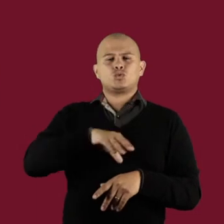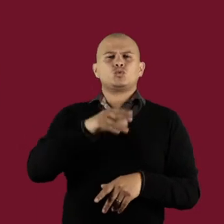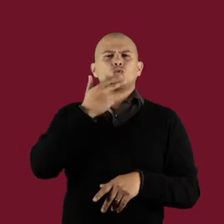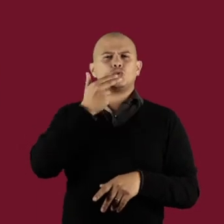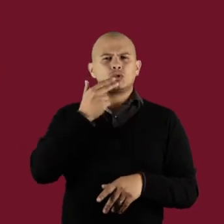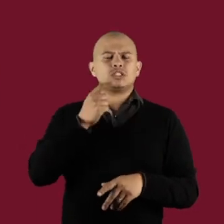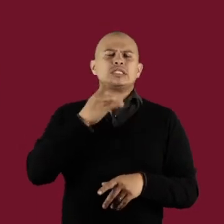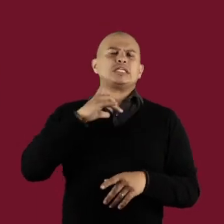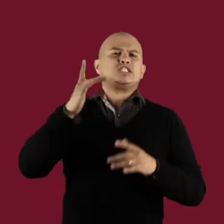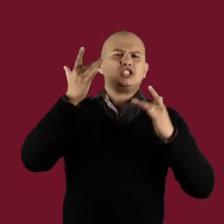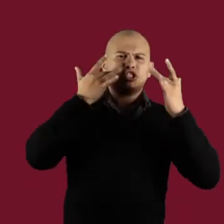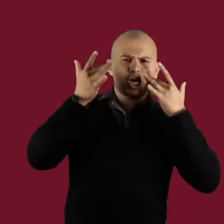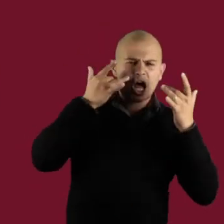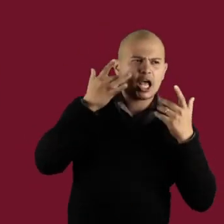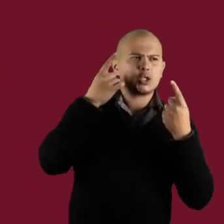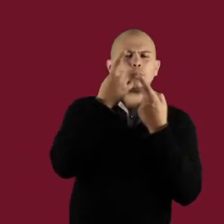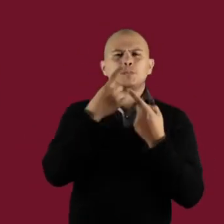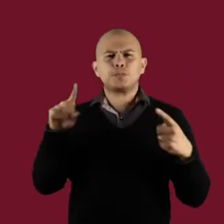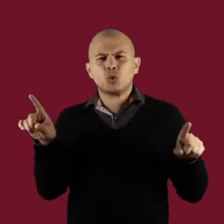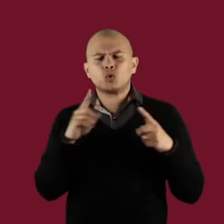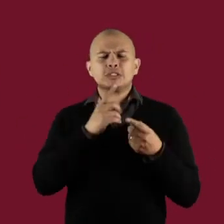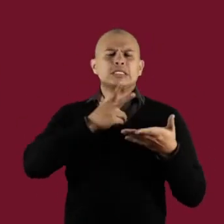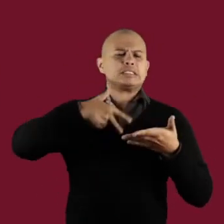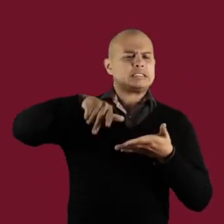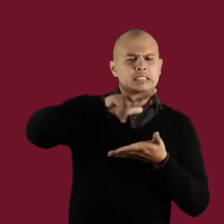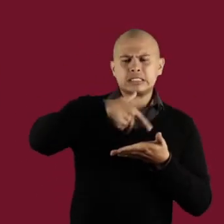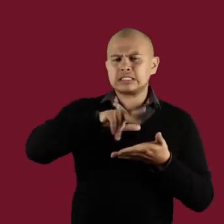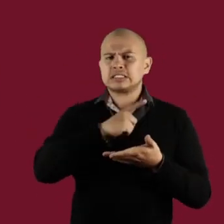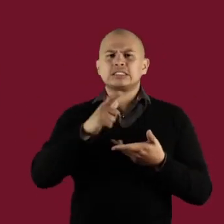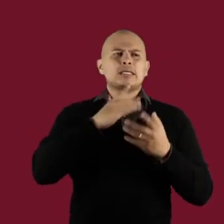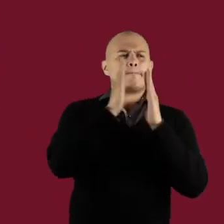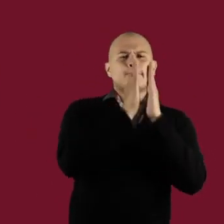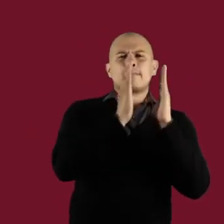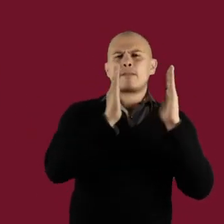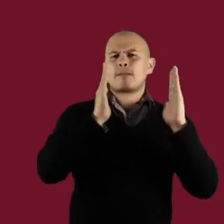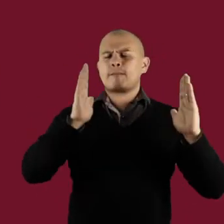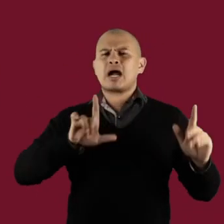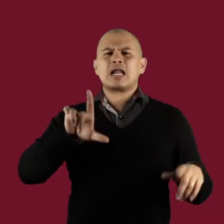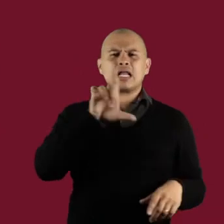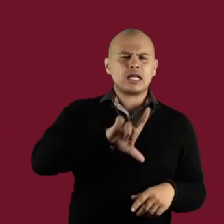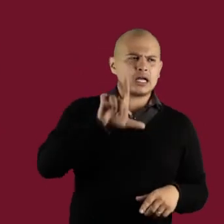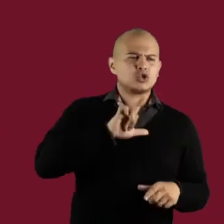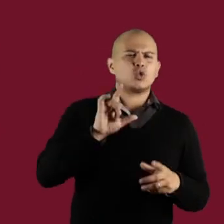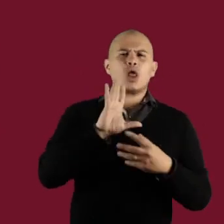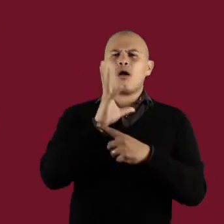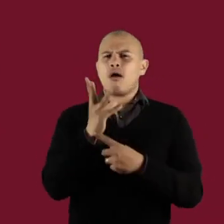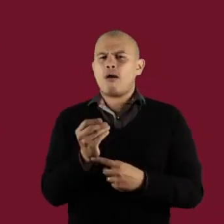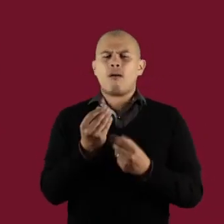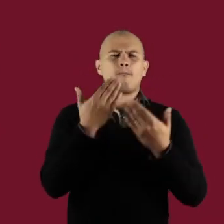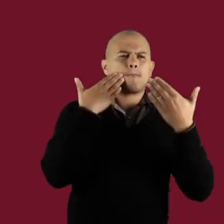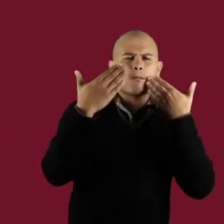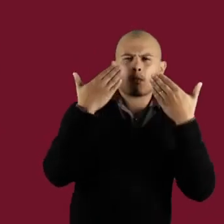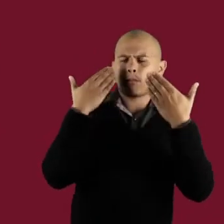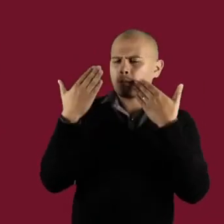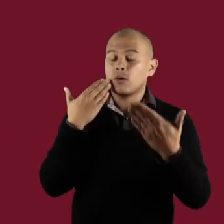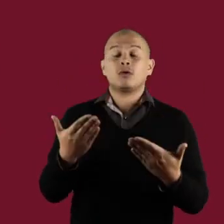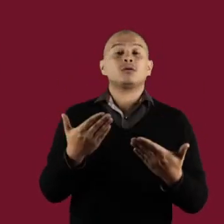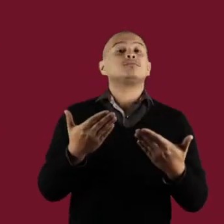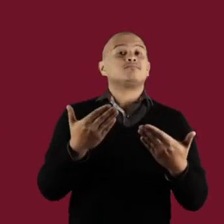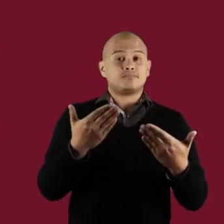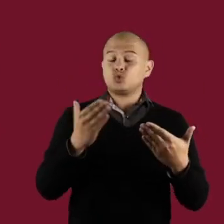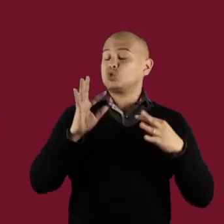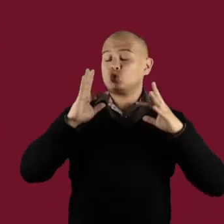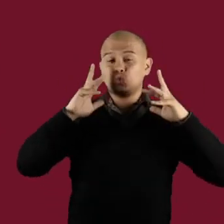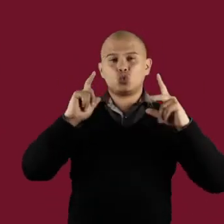dança, música, bibliotecas, literatura, artes visuais, enfim. É um grande